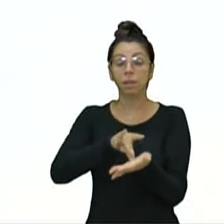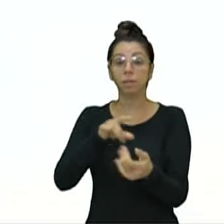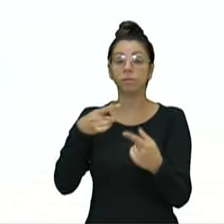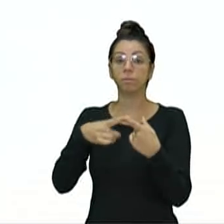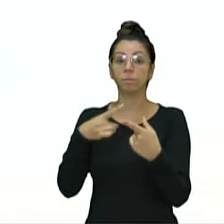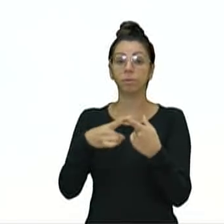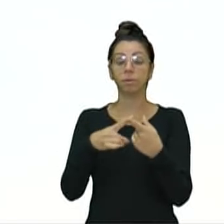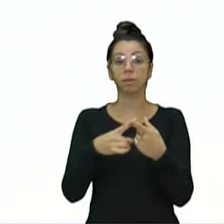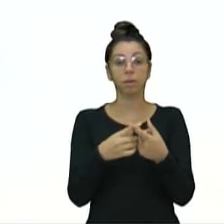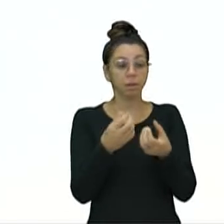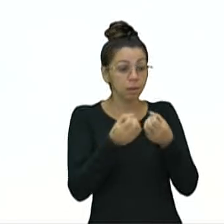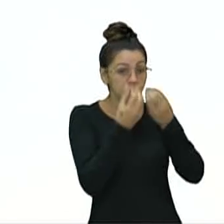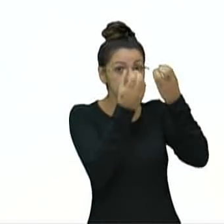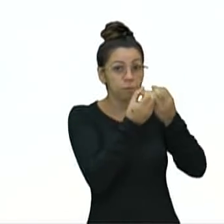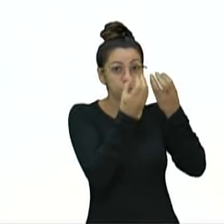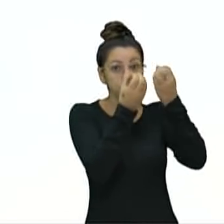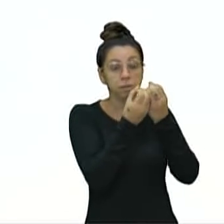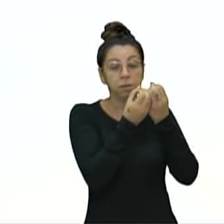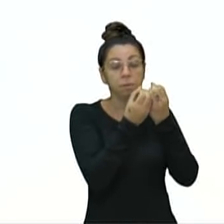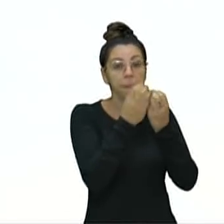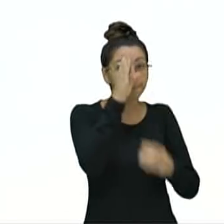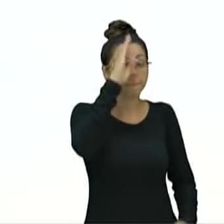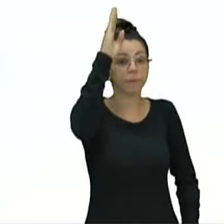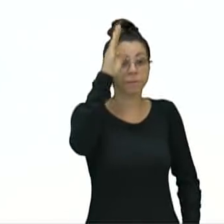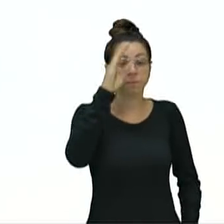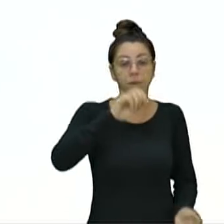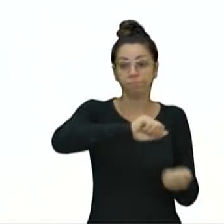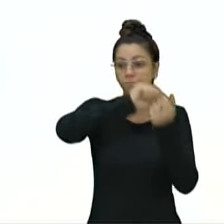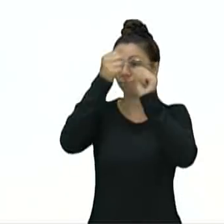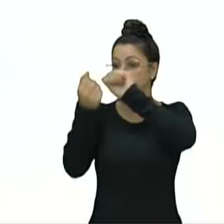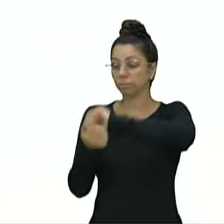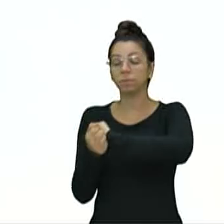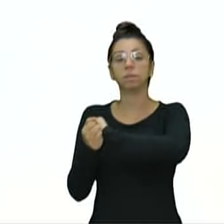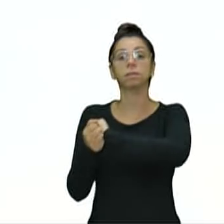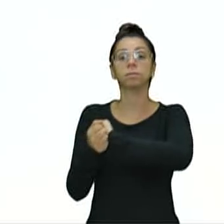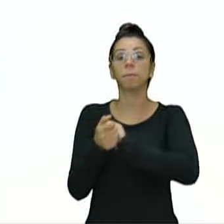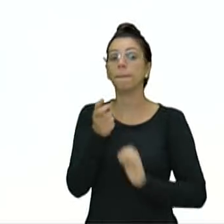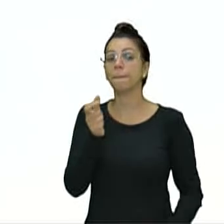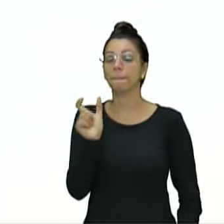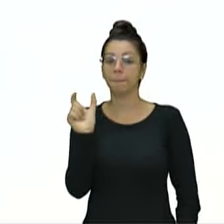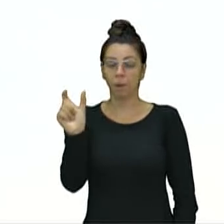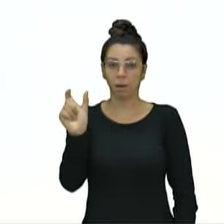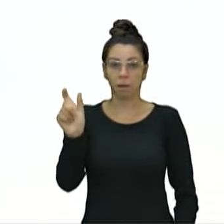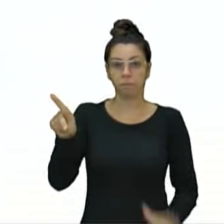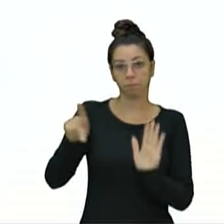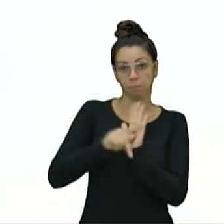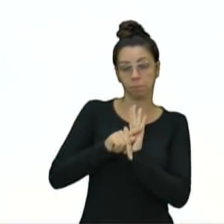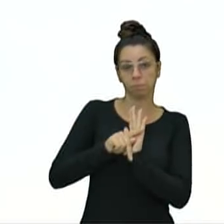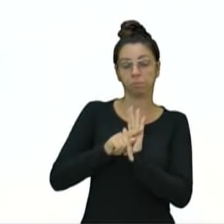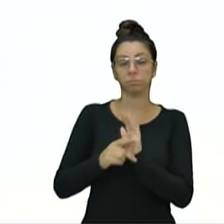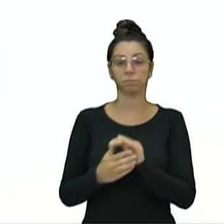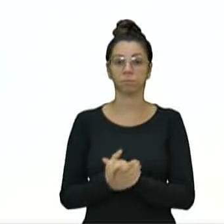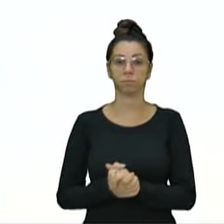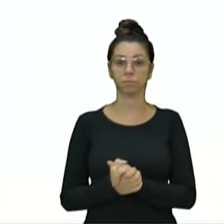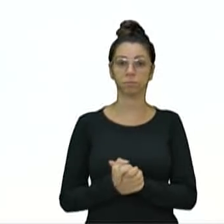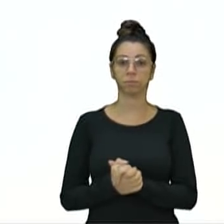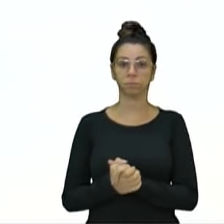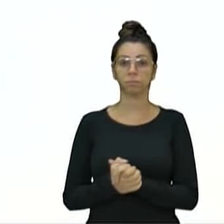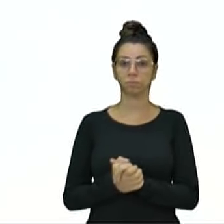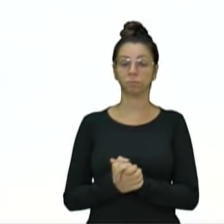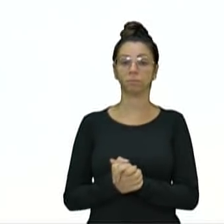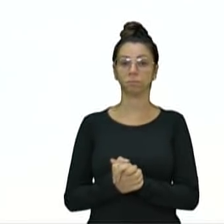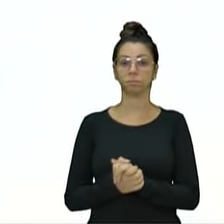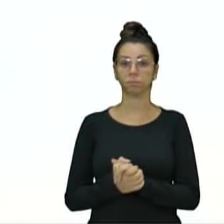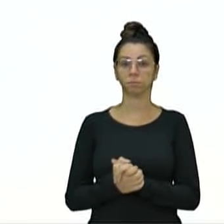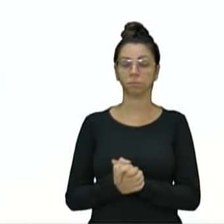informações principais com as nossas próprias palavras. Letter B. A ideia principal é preservada,